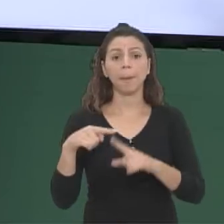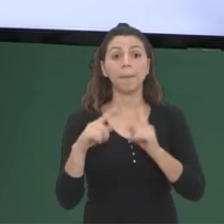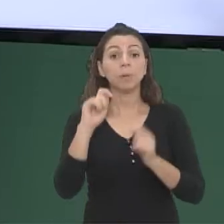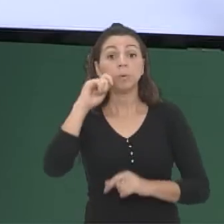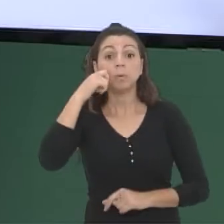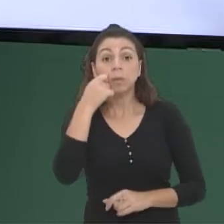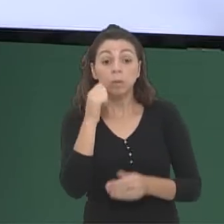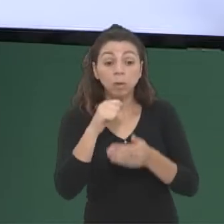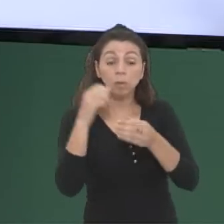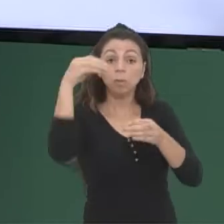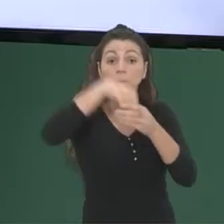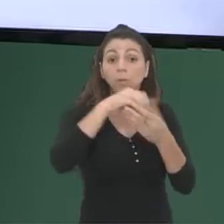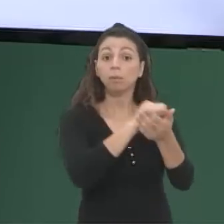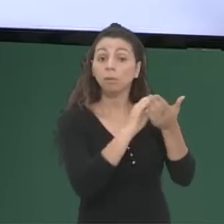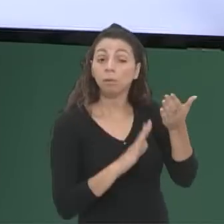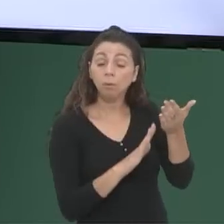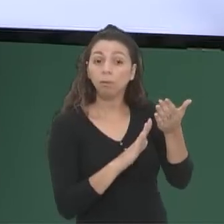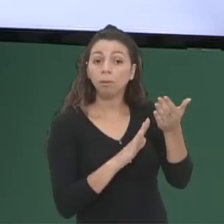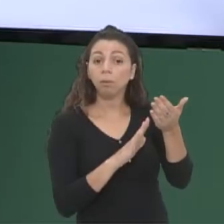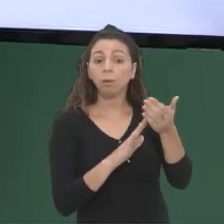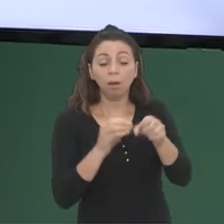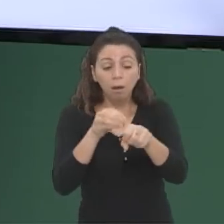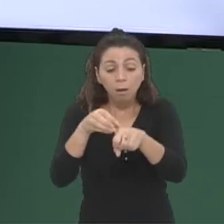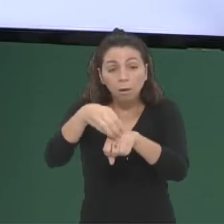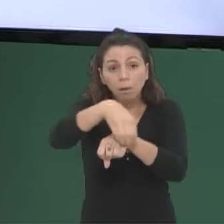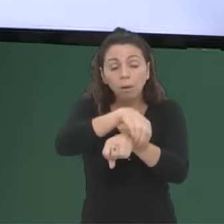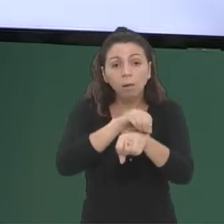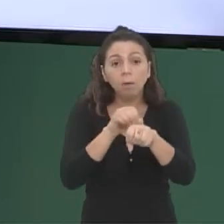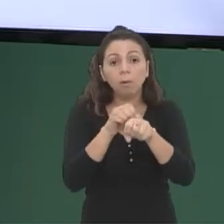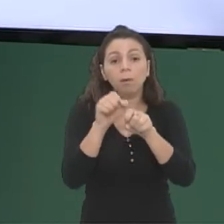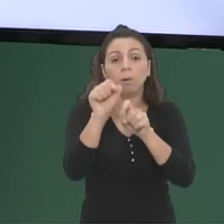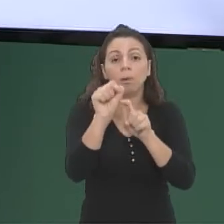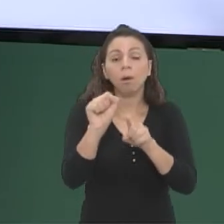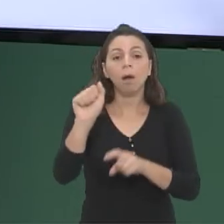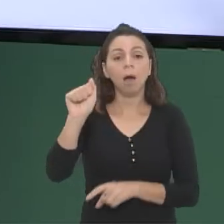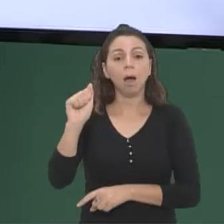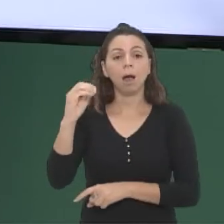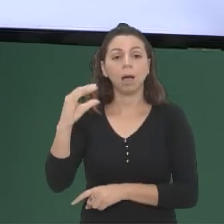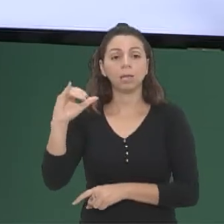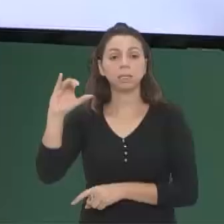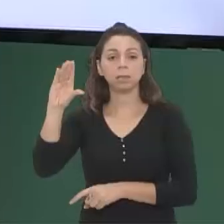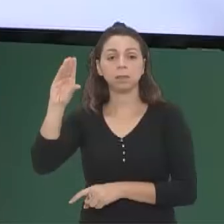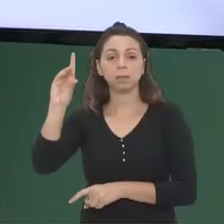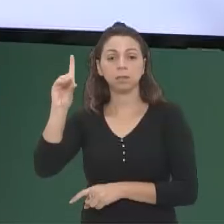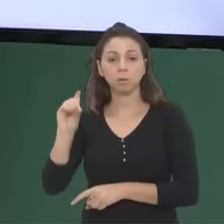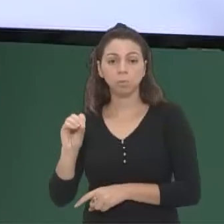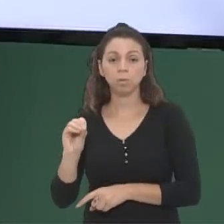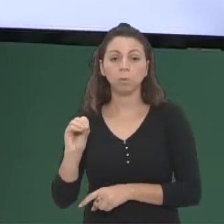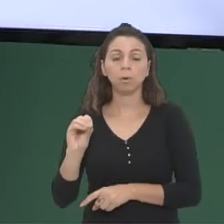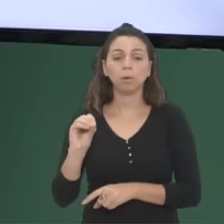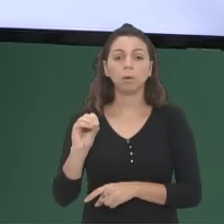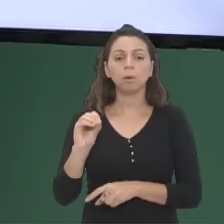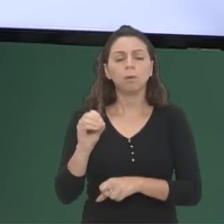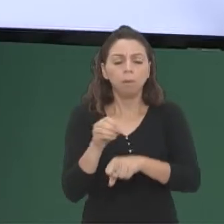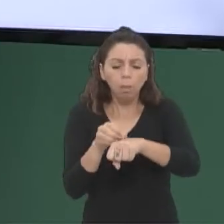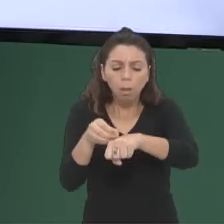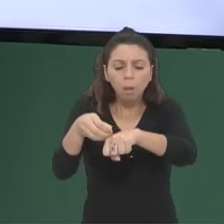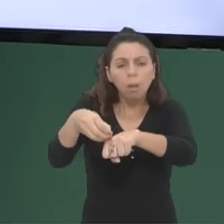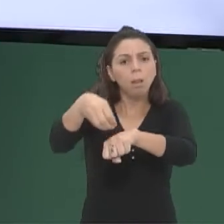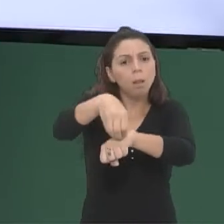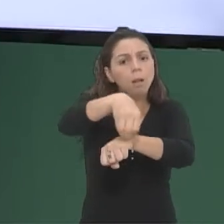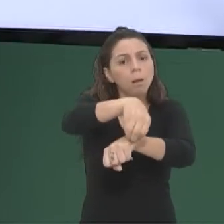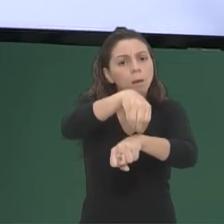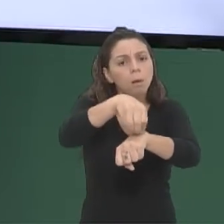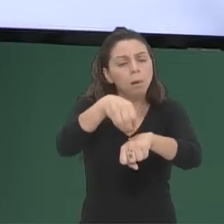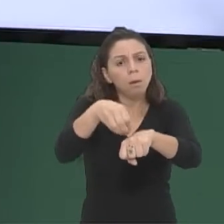liberam ácidos. Ácidos são substâncias químicas. Então o líquen, quando ele está sobre a rocha, ele